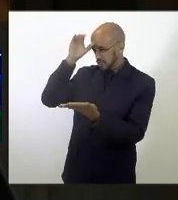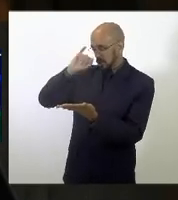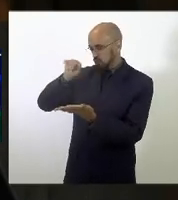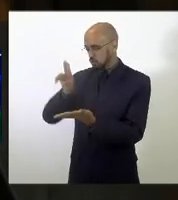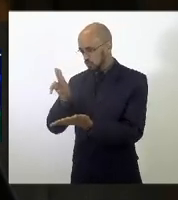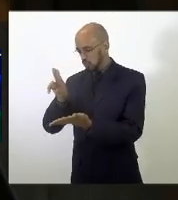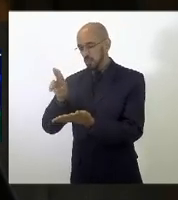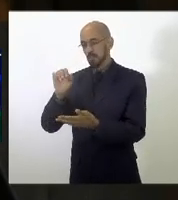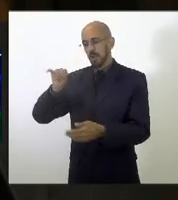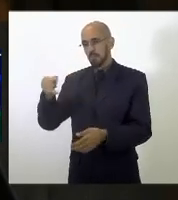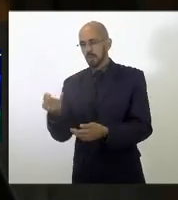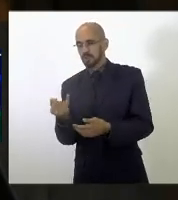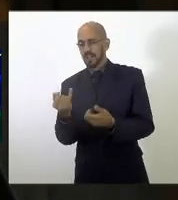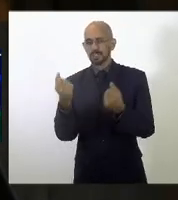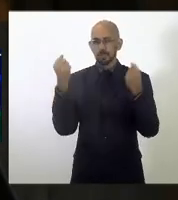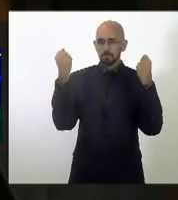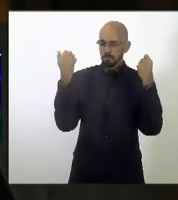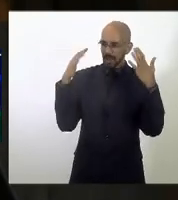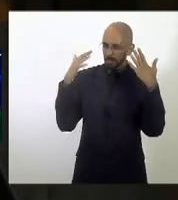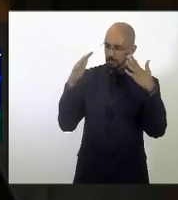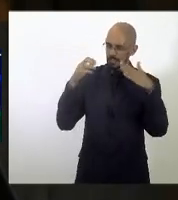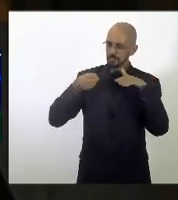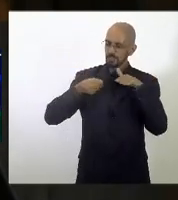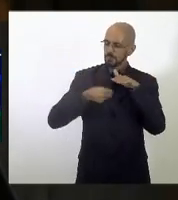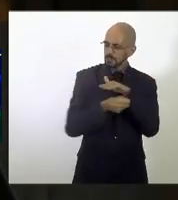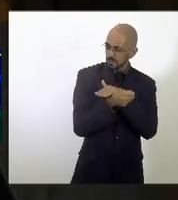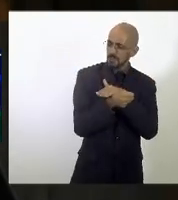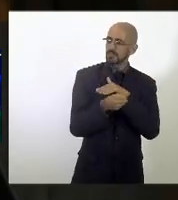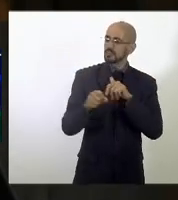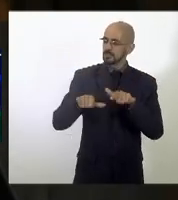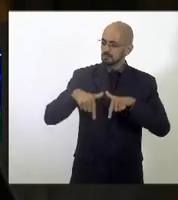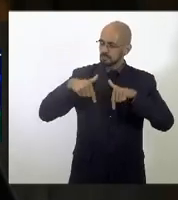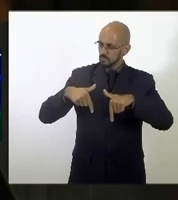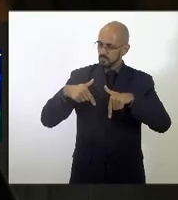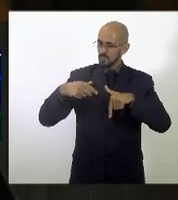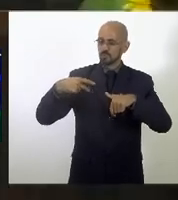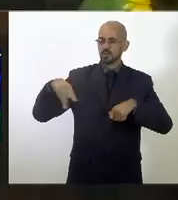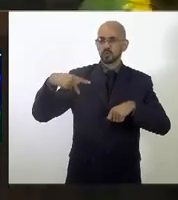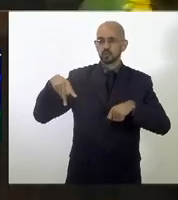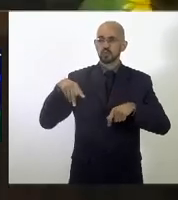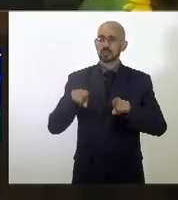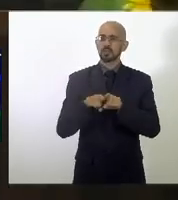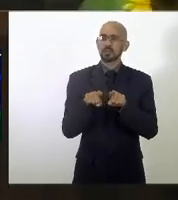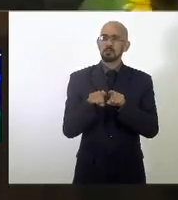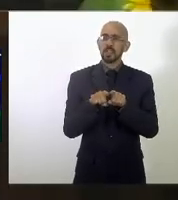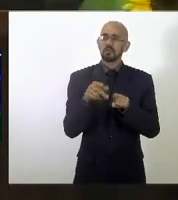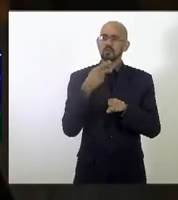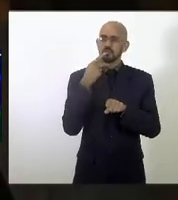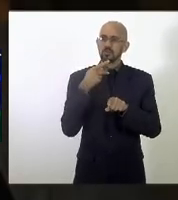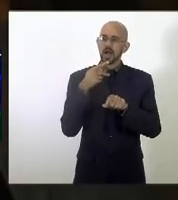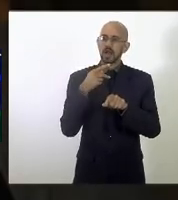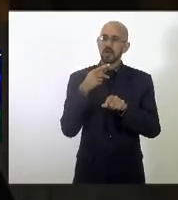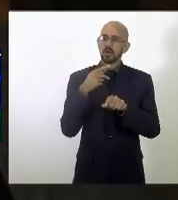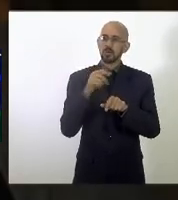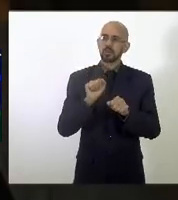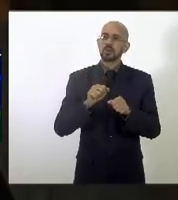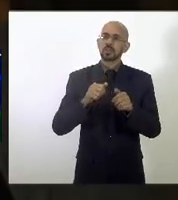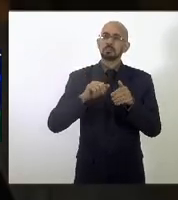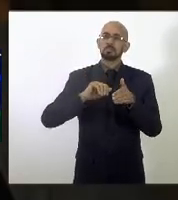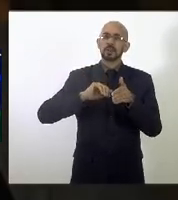pela oportunidade, parabéns aí pelo mandato, parabéns pelas iniciativas, e já digo aqui, conte comigo na derrubada do